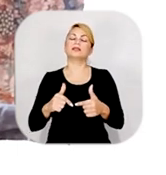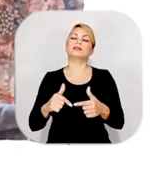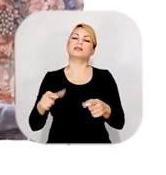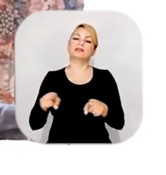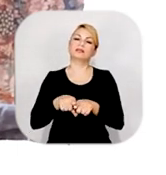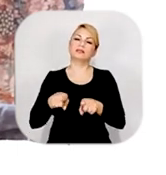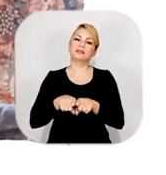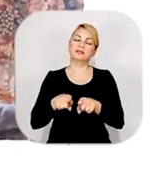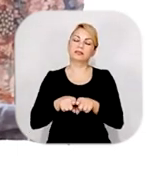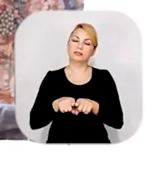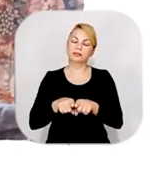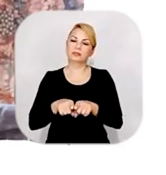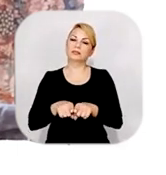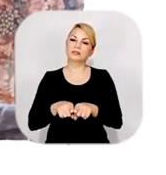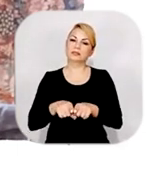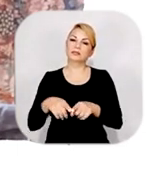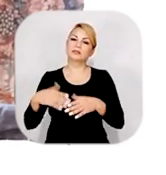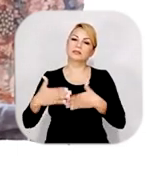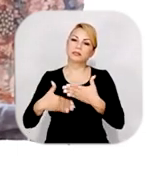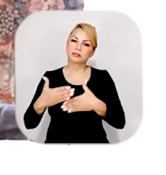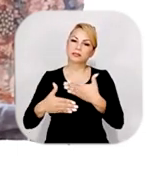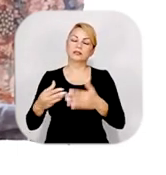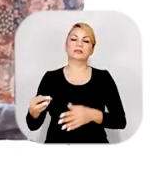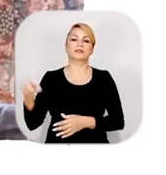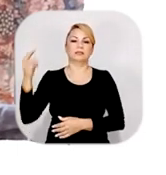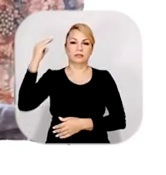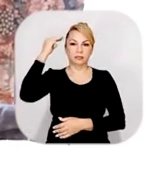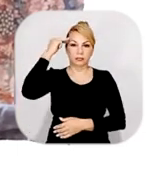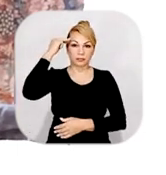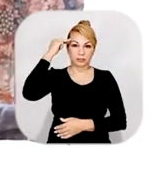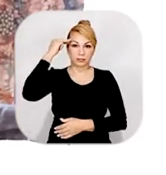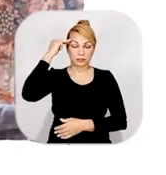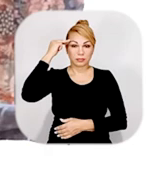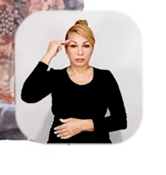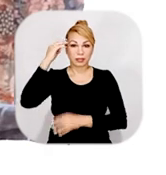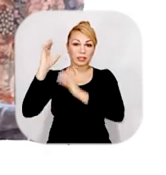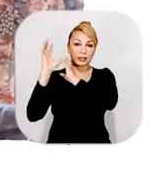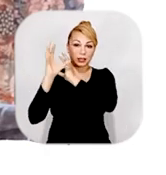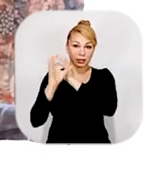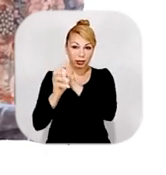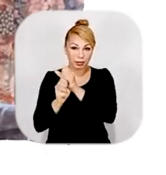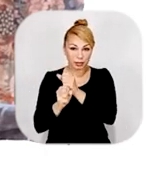também desse trajeto dessa memória para tentar reescrever